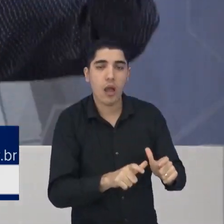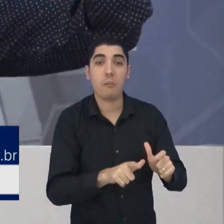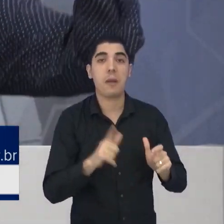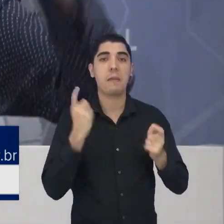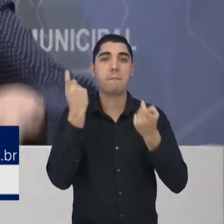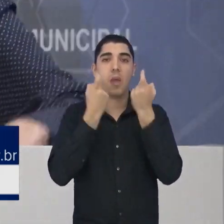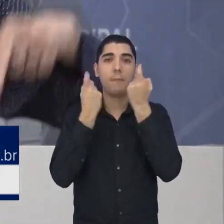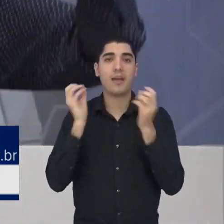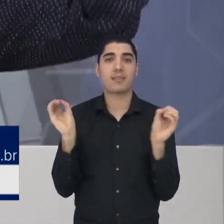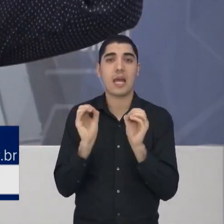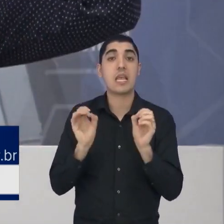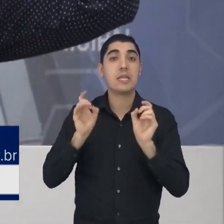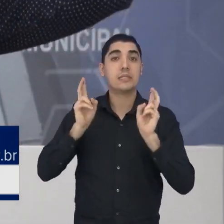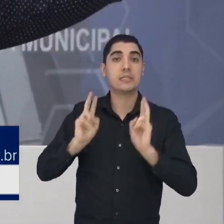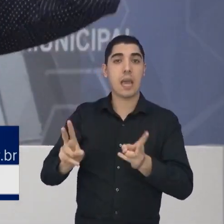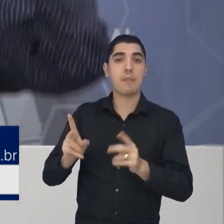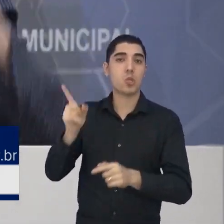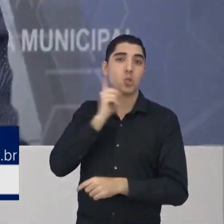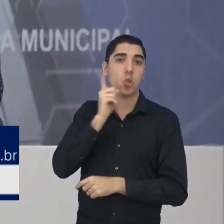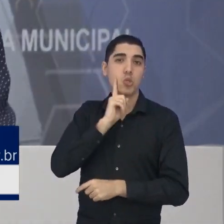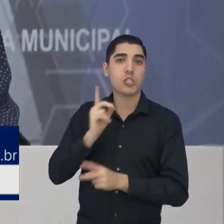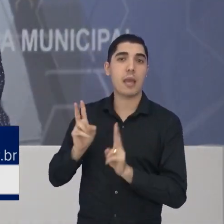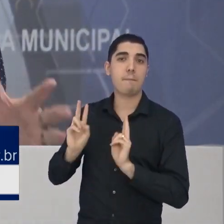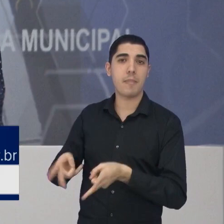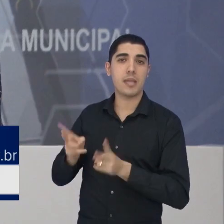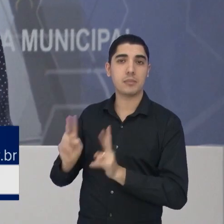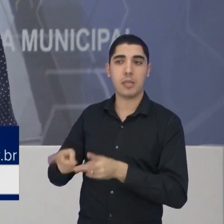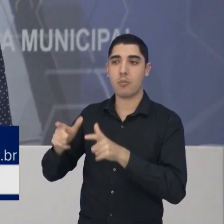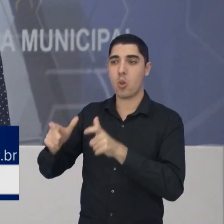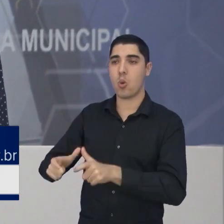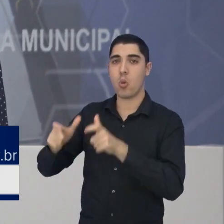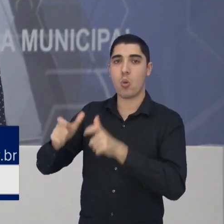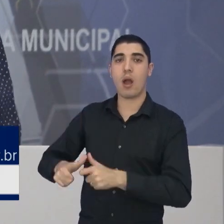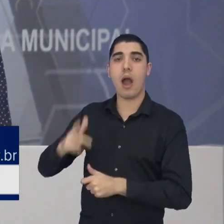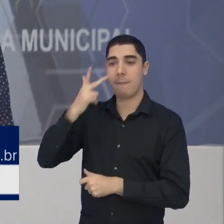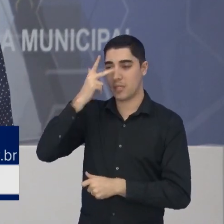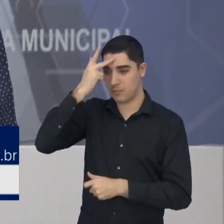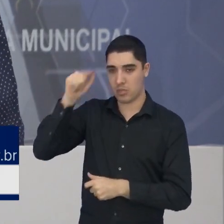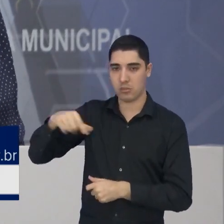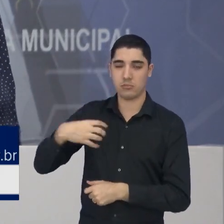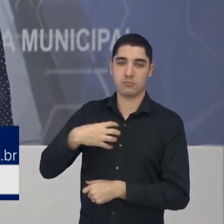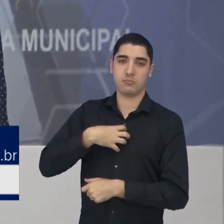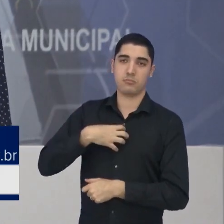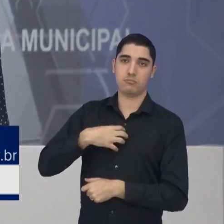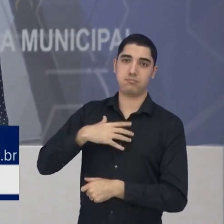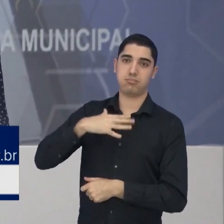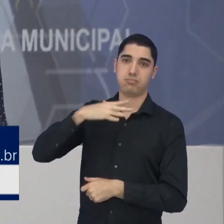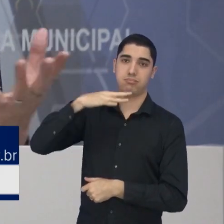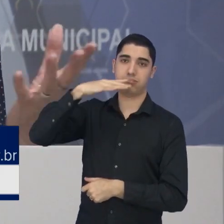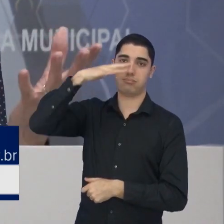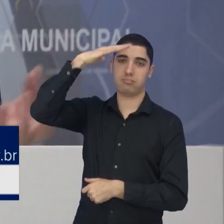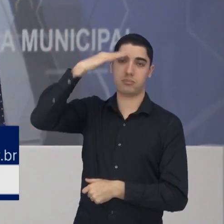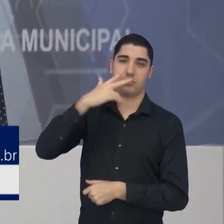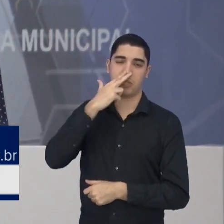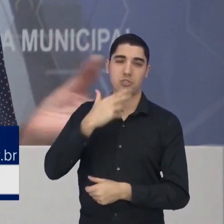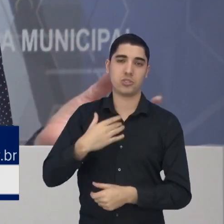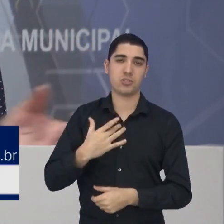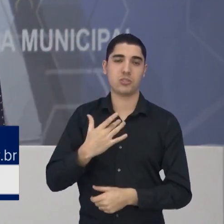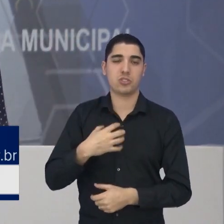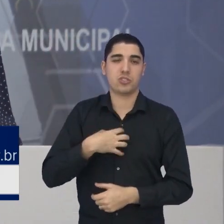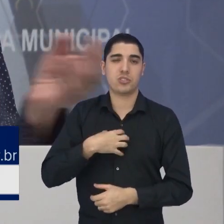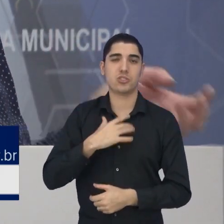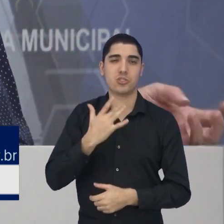Todo dia na mesma casa, que é para esgotar mesmo, para esgotar. Eu acho assim que estão querendo